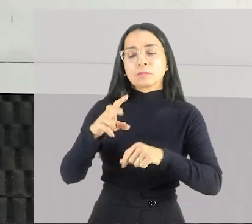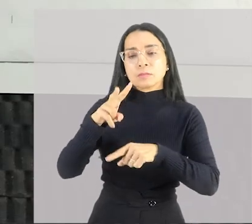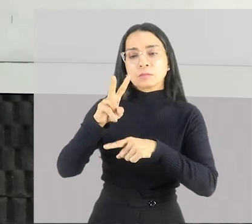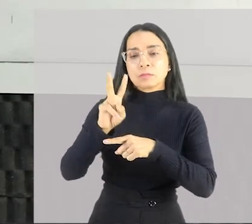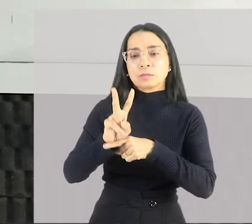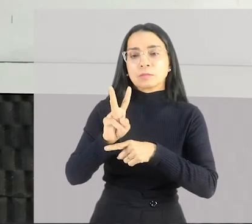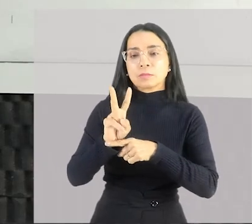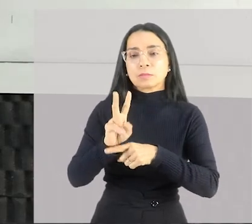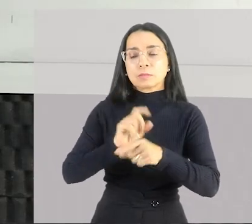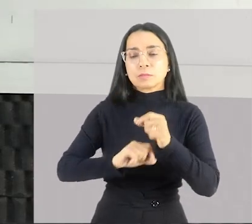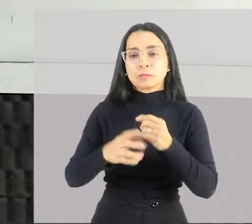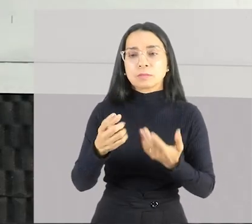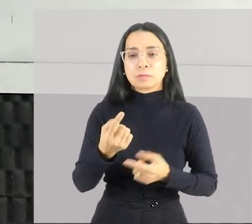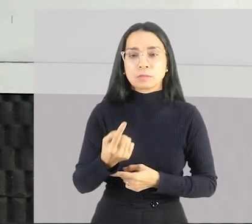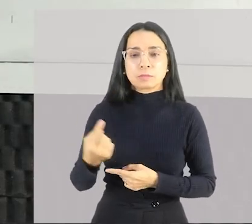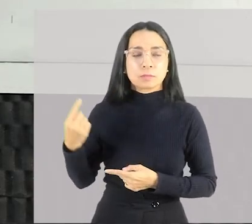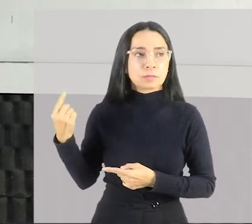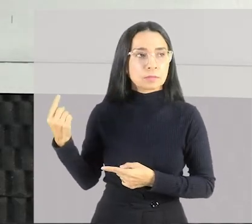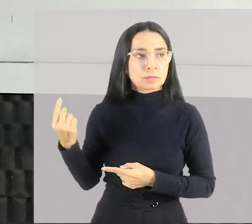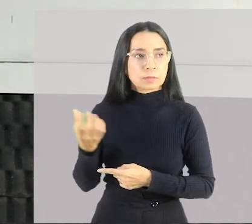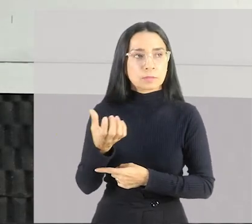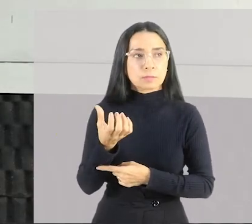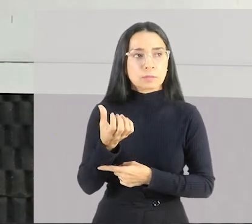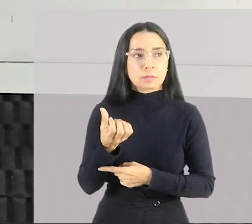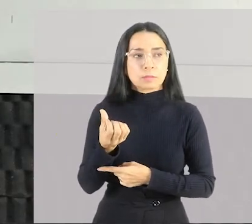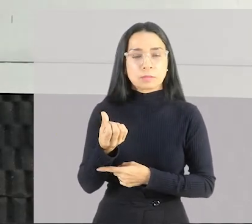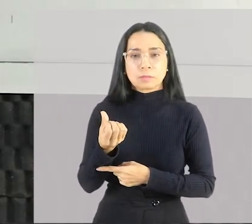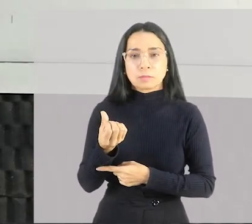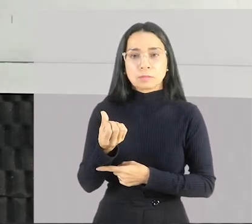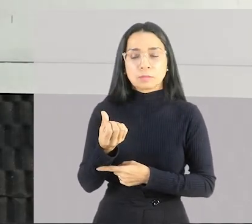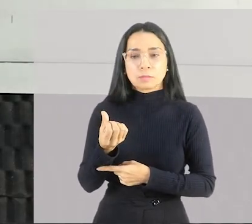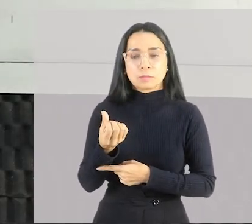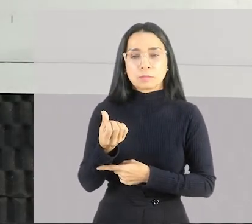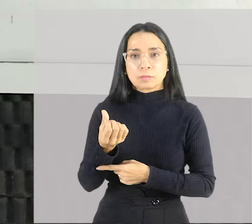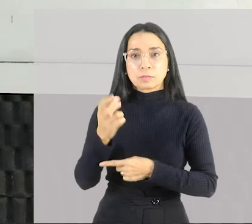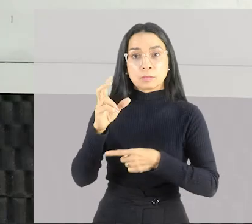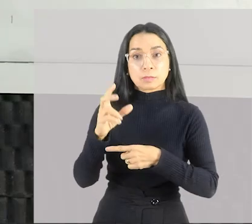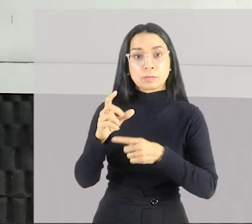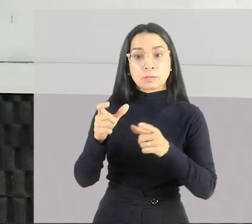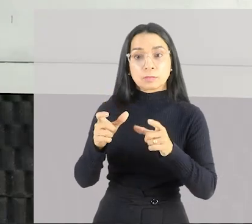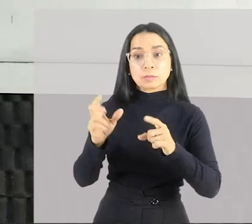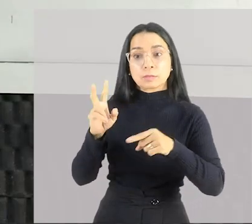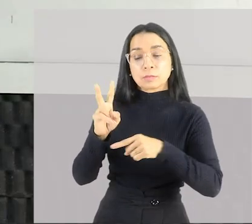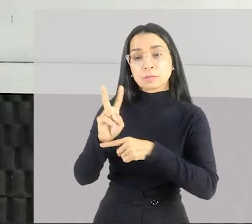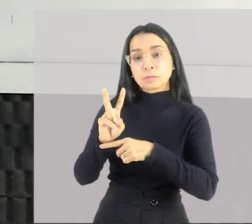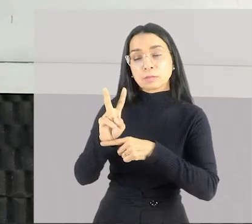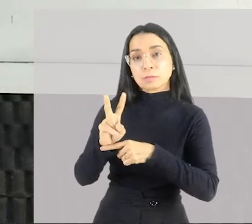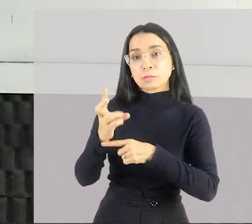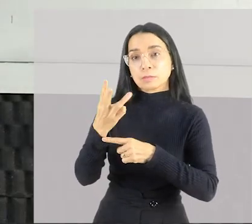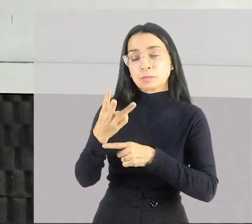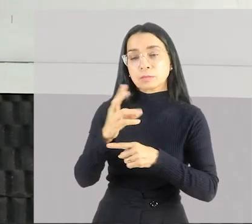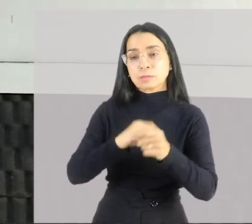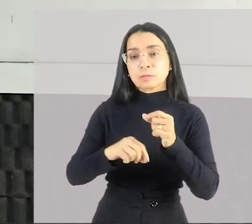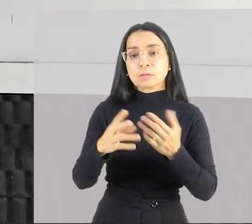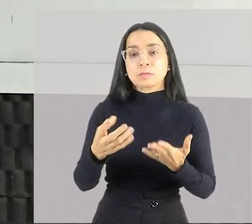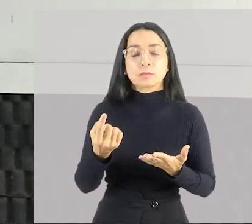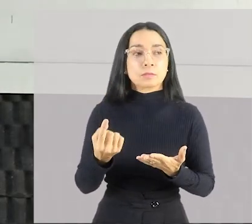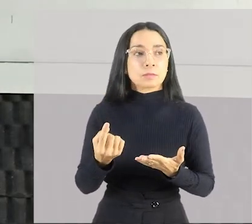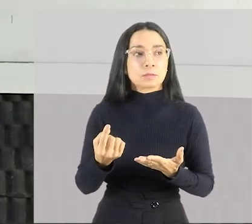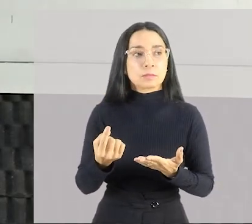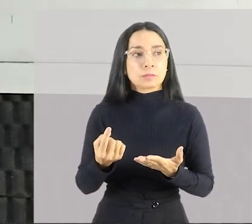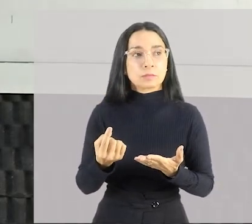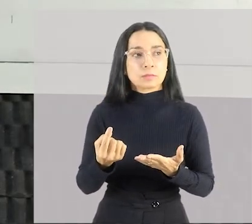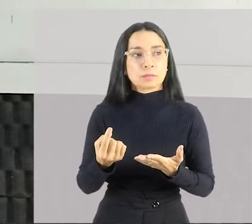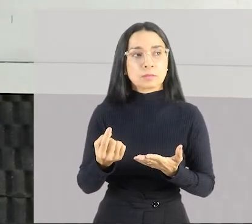os outros seis da América para ocupar três vagas a mesma coisa aqui ó você tem a combinação de seis